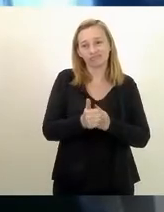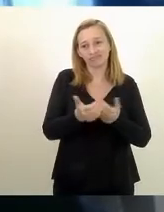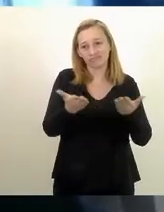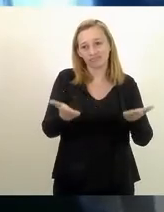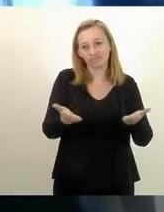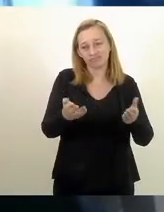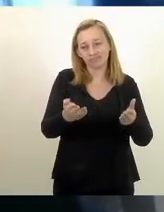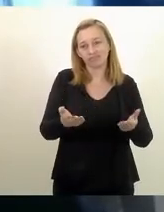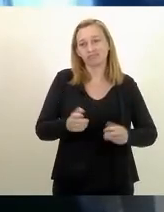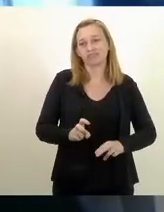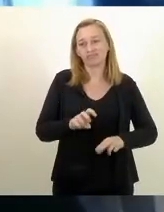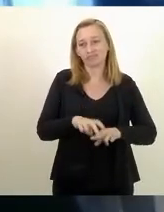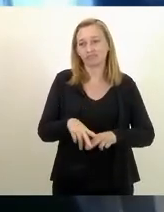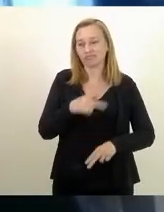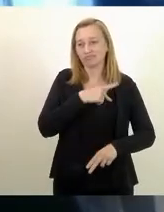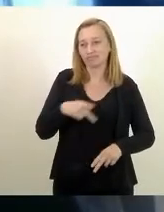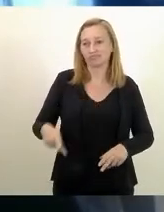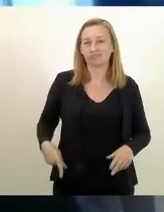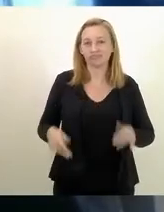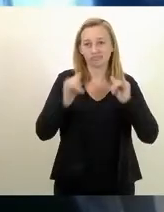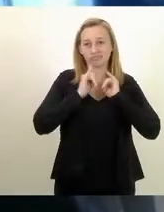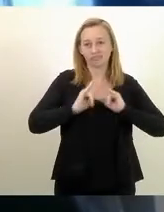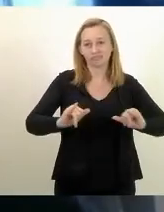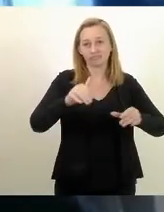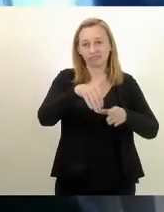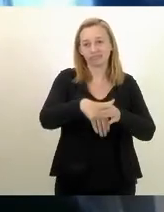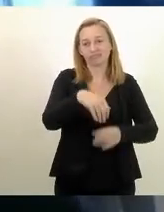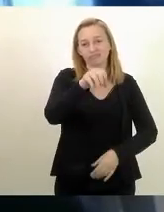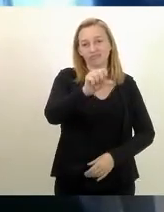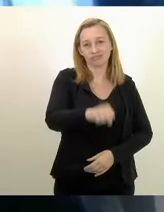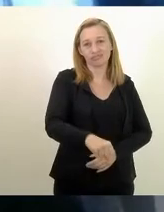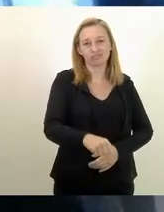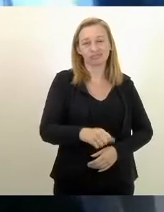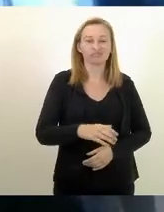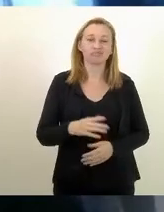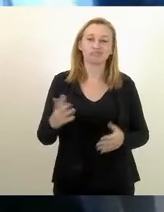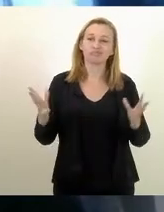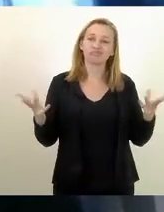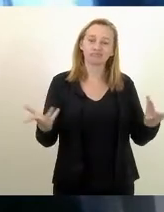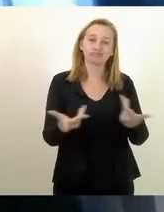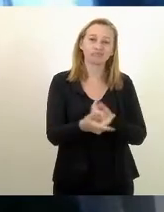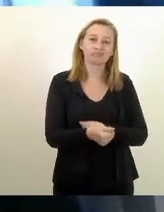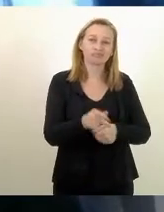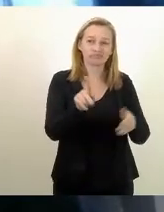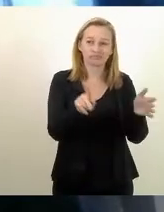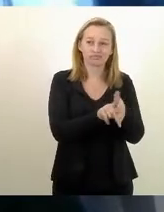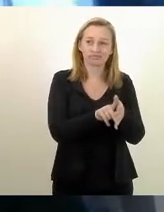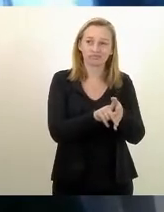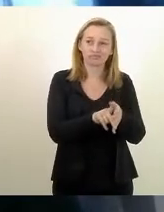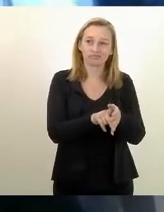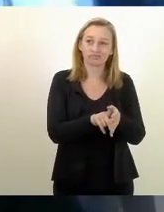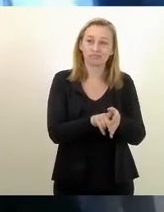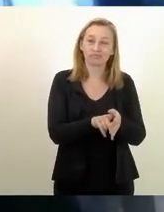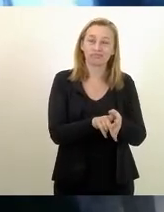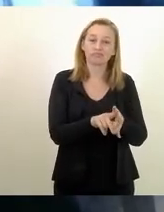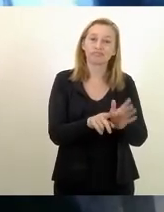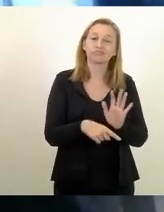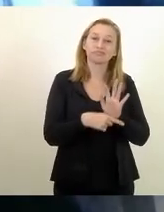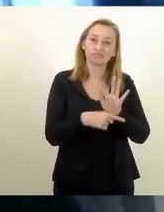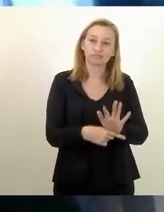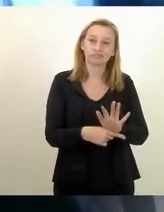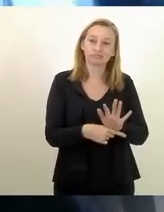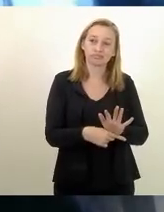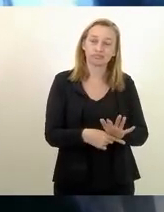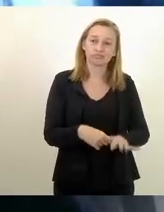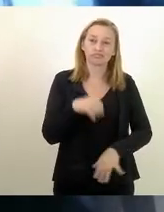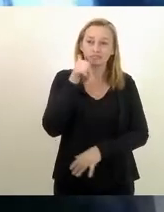excelência e declarando voto favorável a esse belíssimo projeto em defesa das mulheres